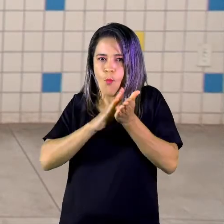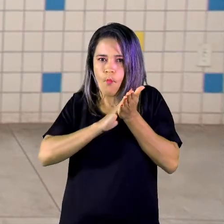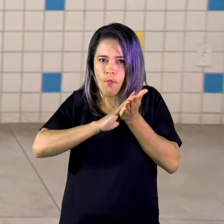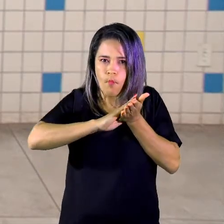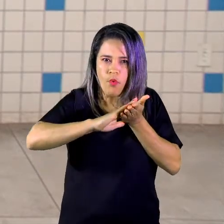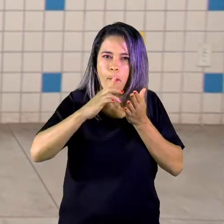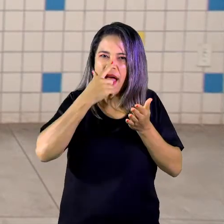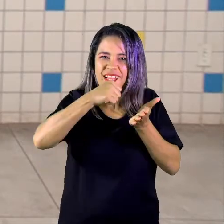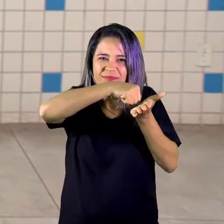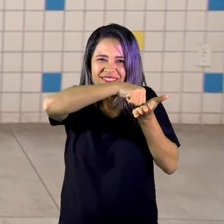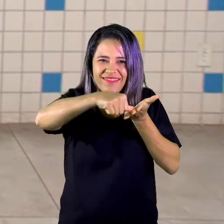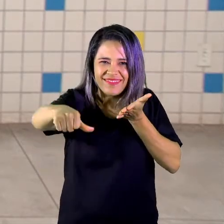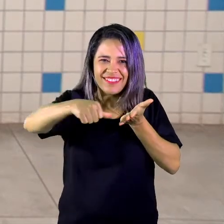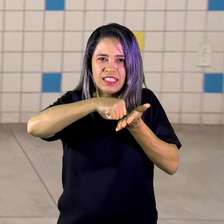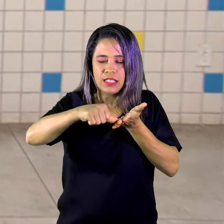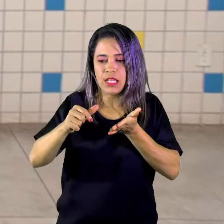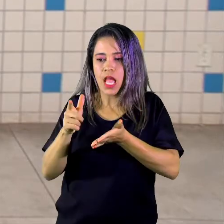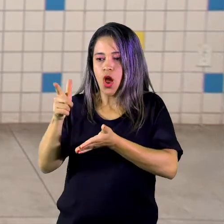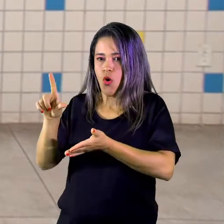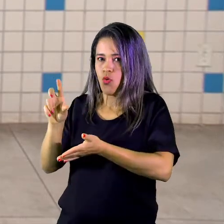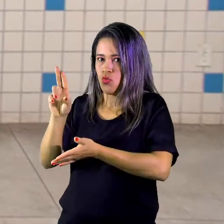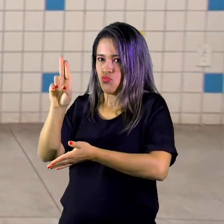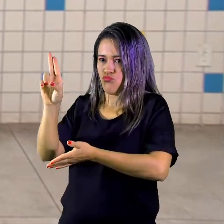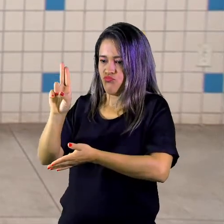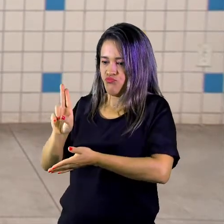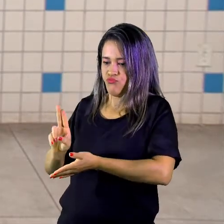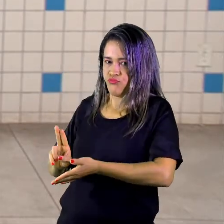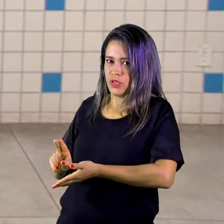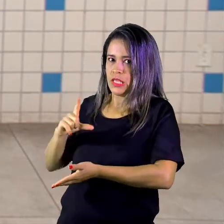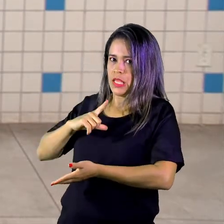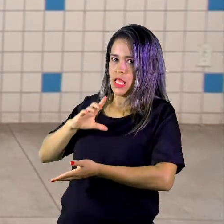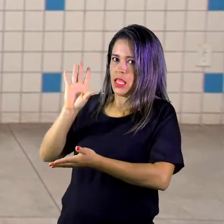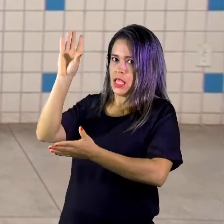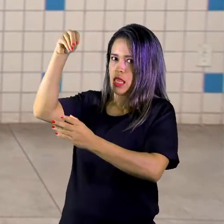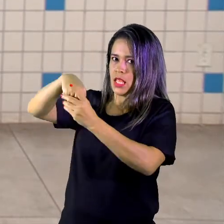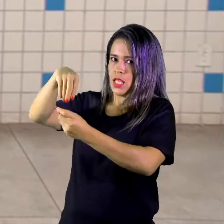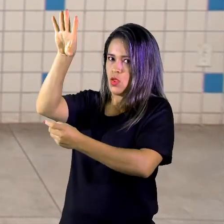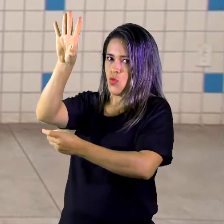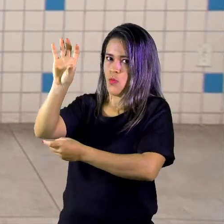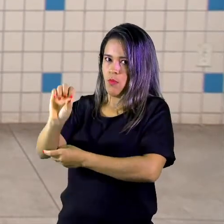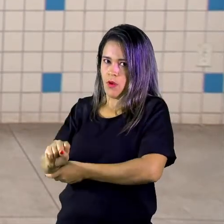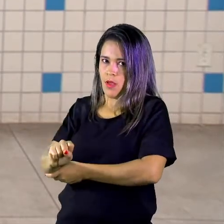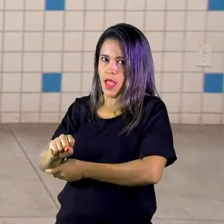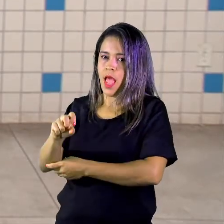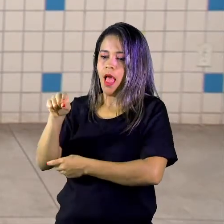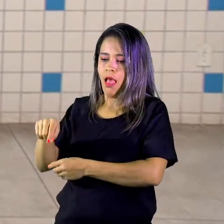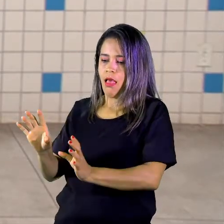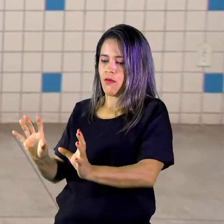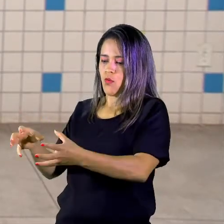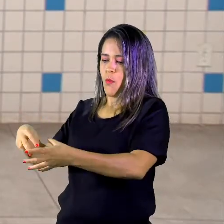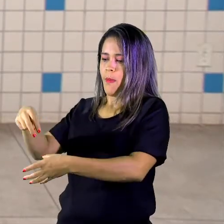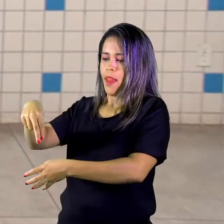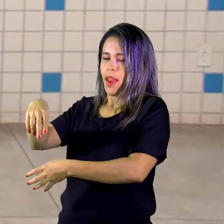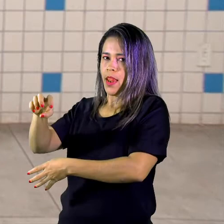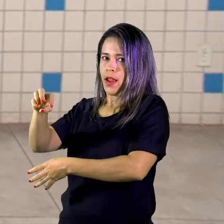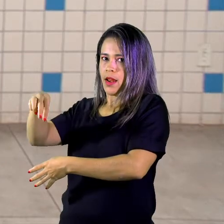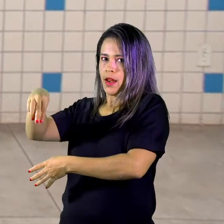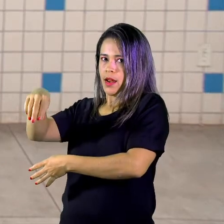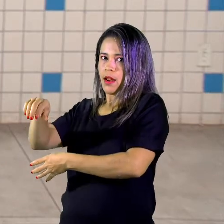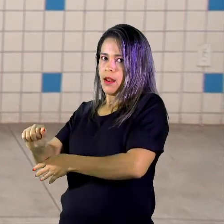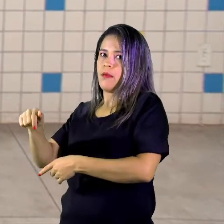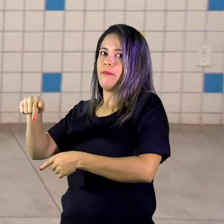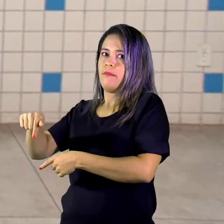fita, e as outras citadas aí no mapa mental são causadas por nematóides, também chamados